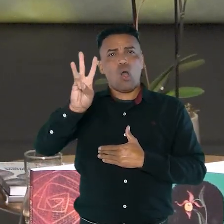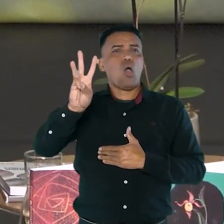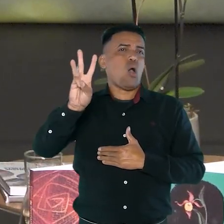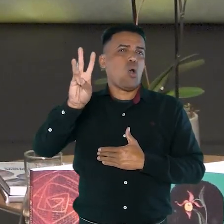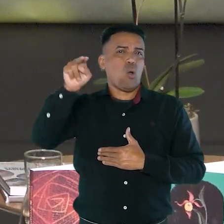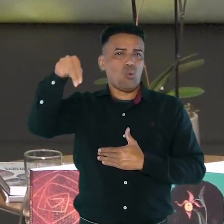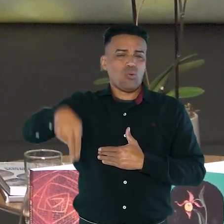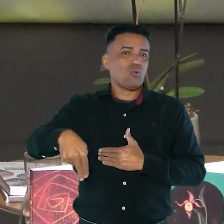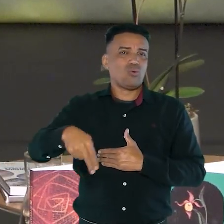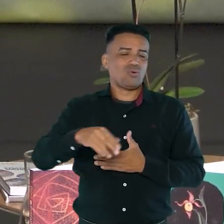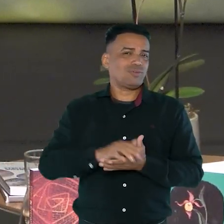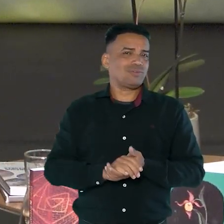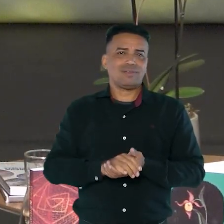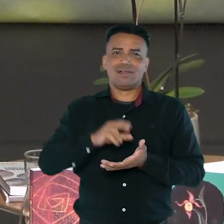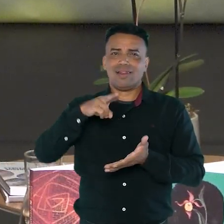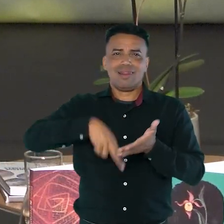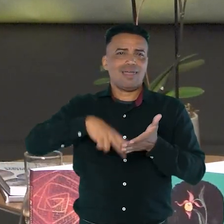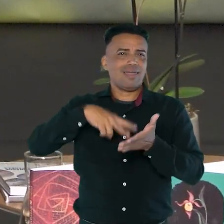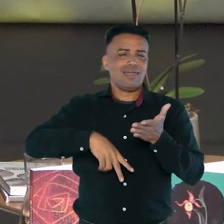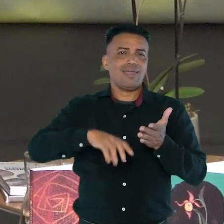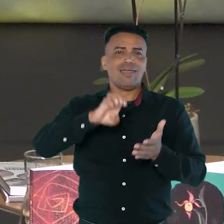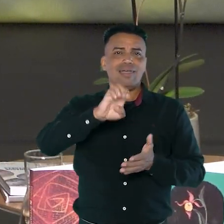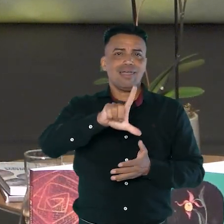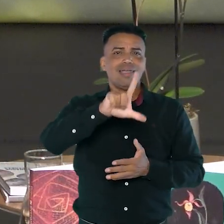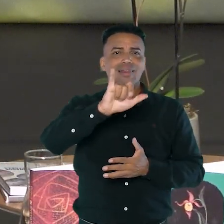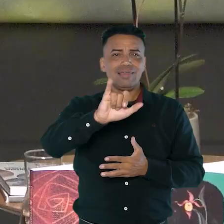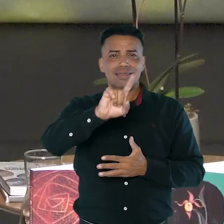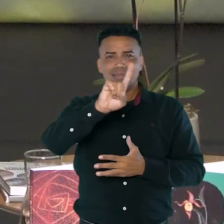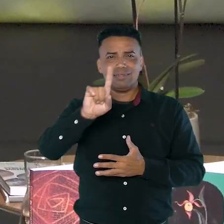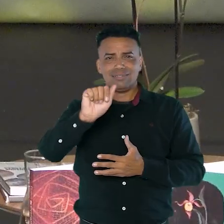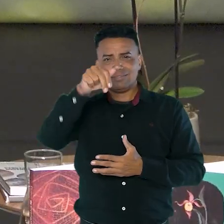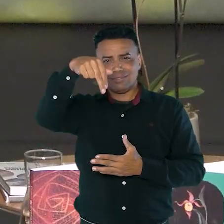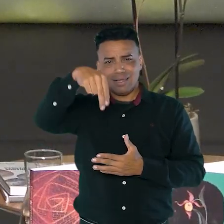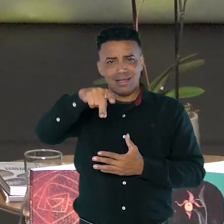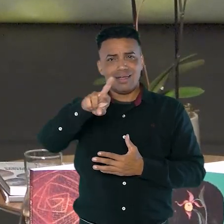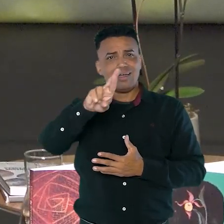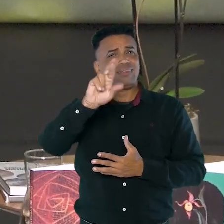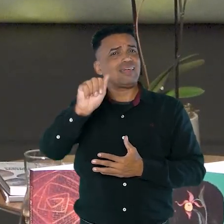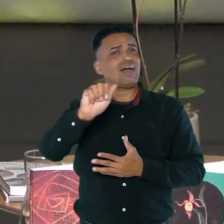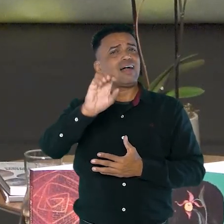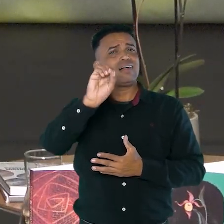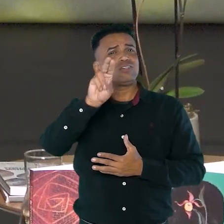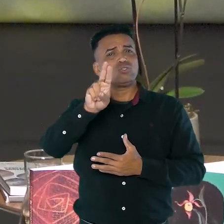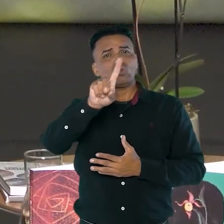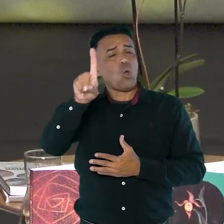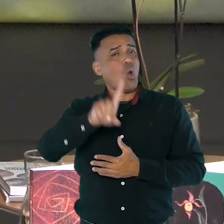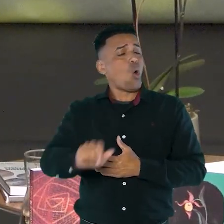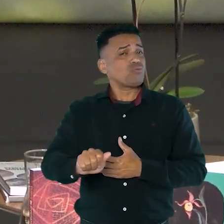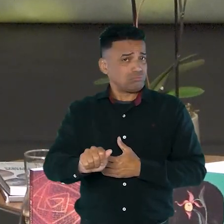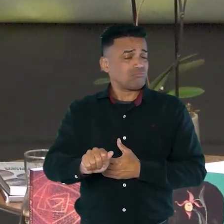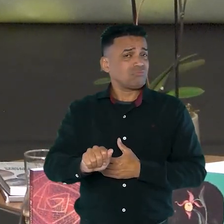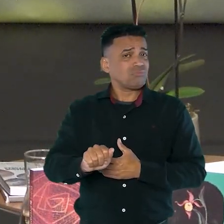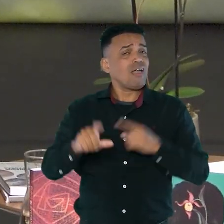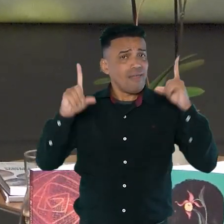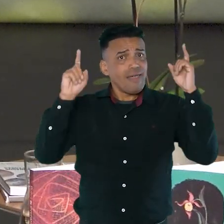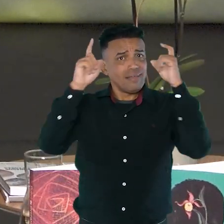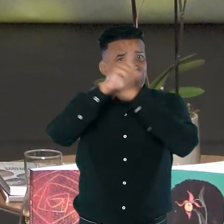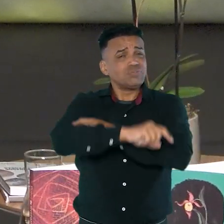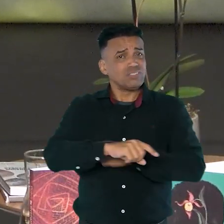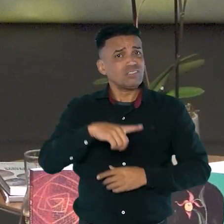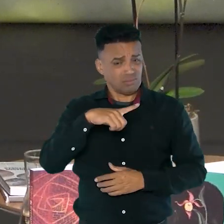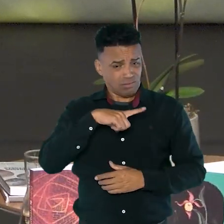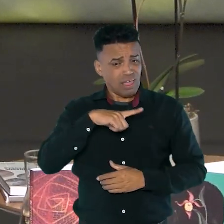Leia Doutoradinha, Elisandra Souza, entre outros, entre outros. É difícil, irmão. Eu